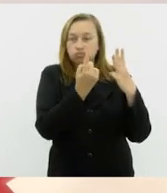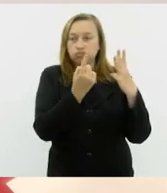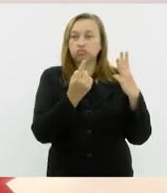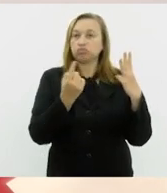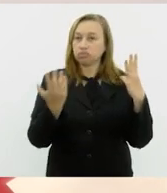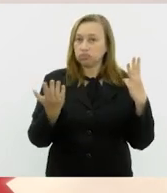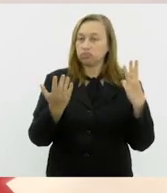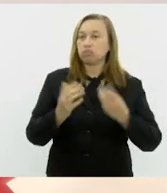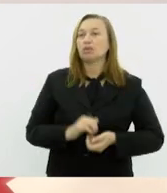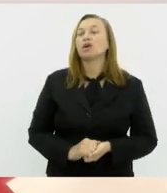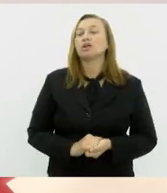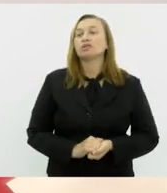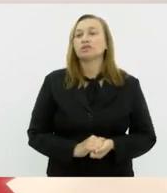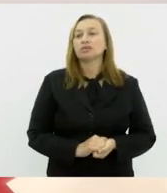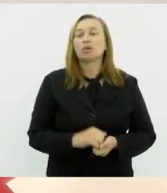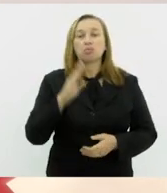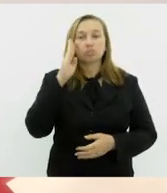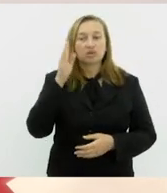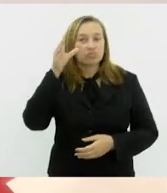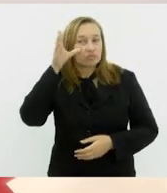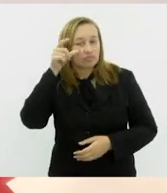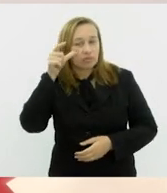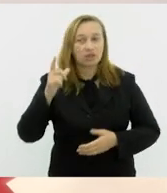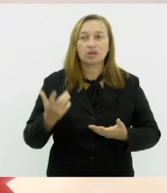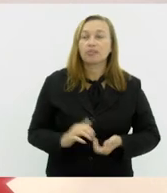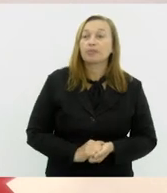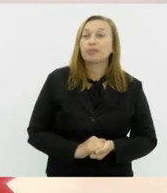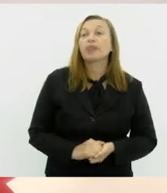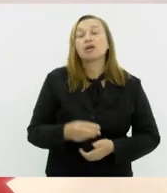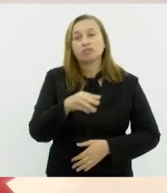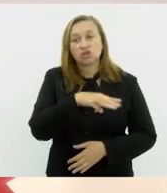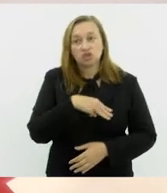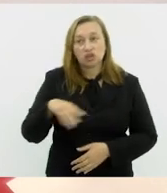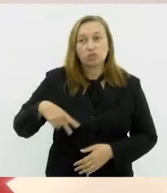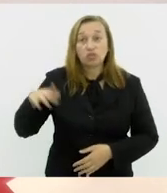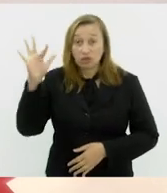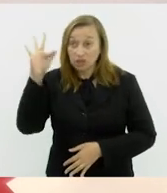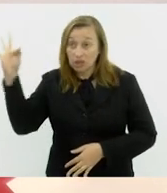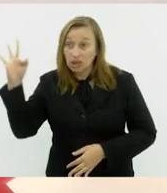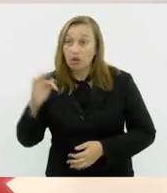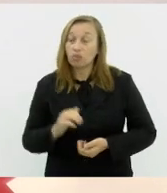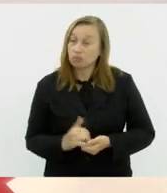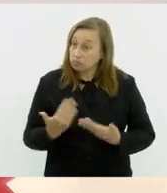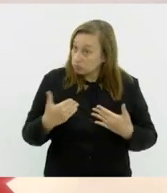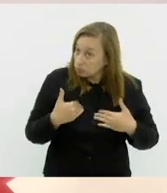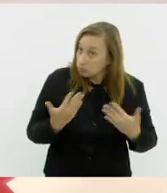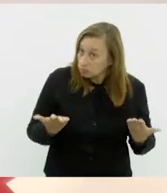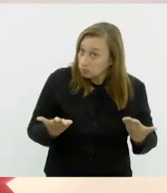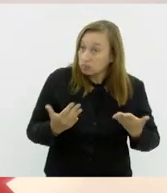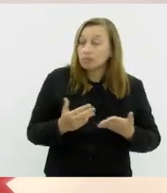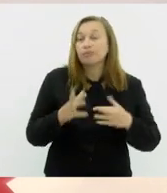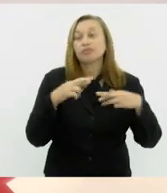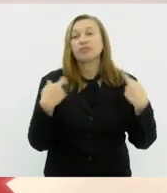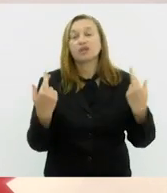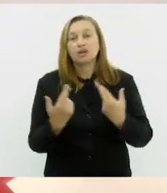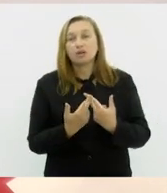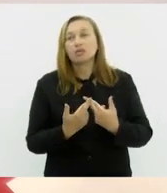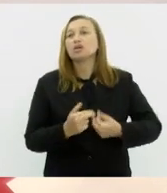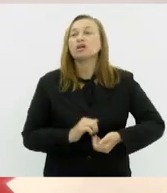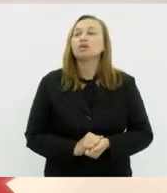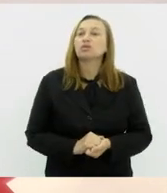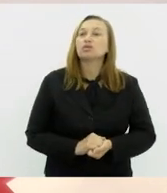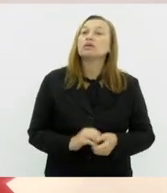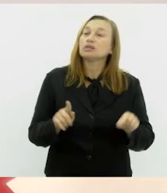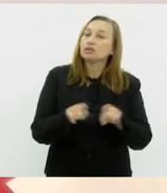participação dos moradores como principais interessados. E do Ministério Público Federal, né, a reunião seria no Ministério Público Federal,